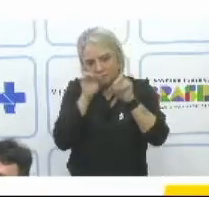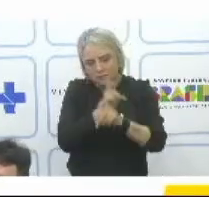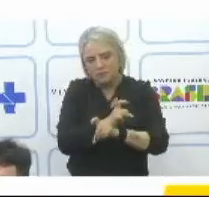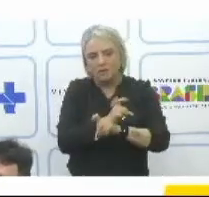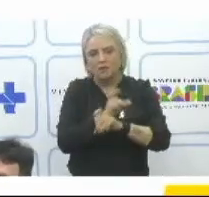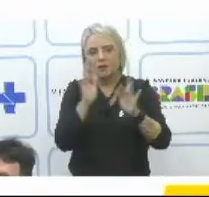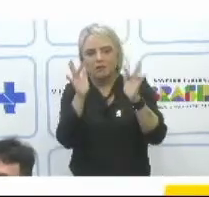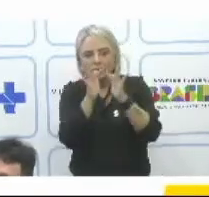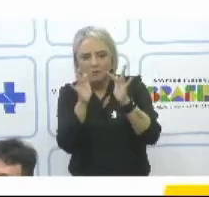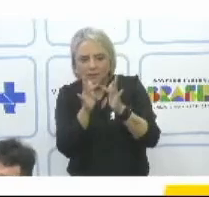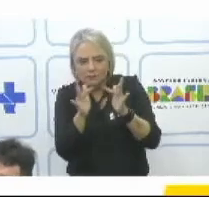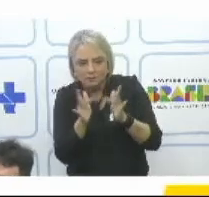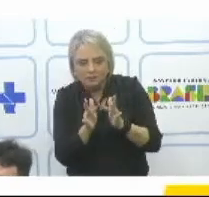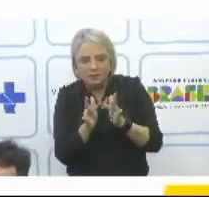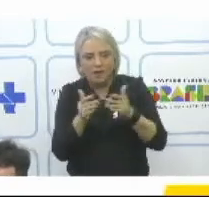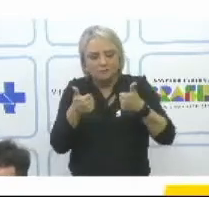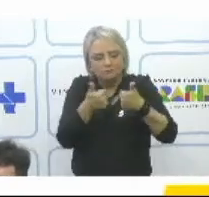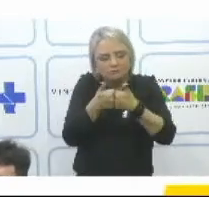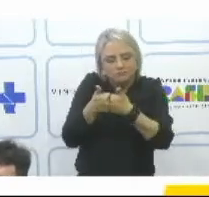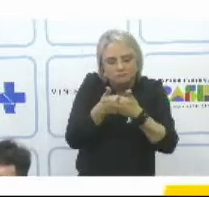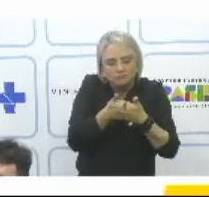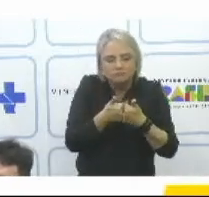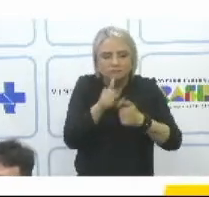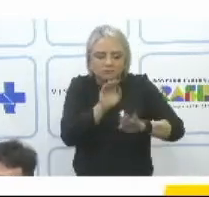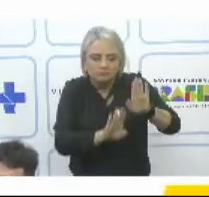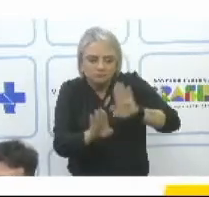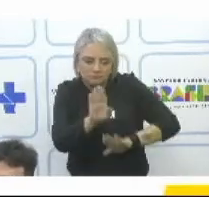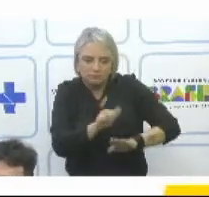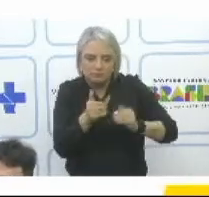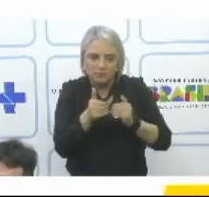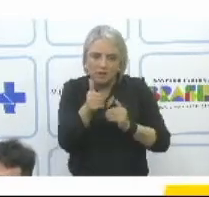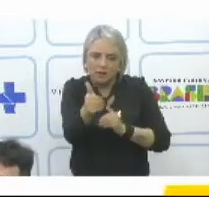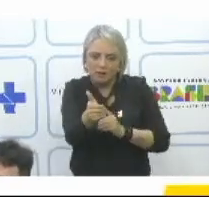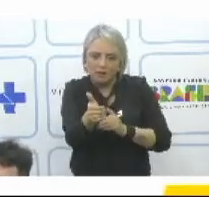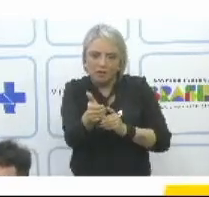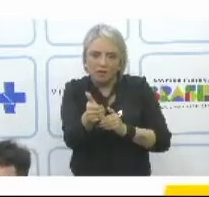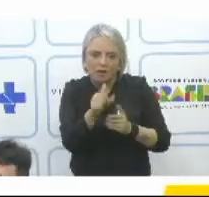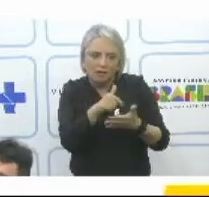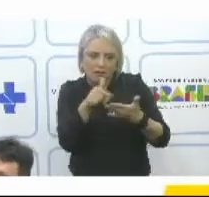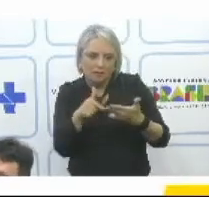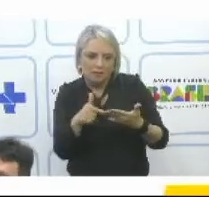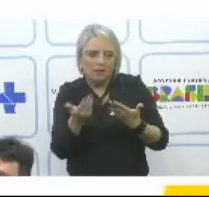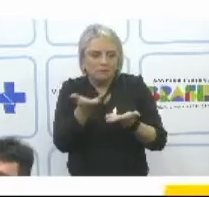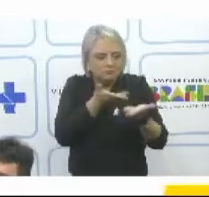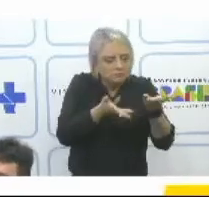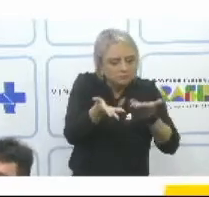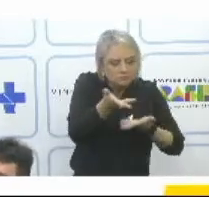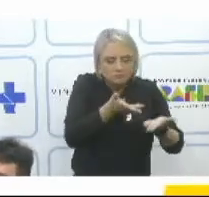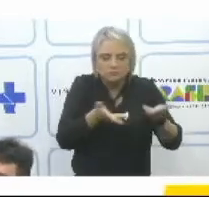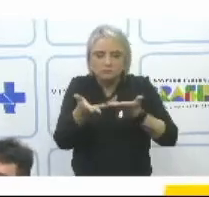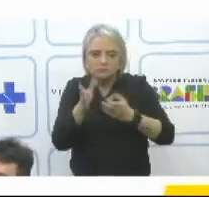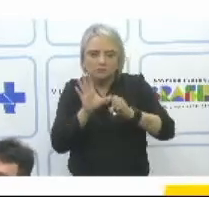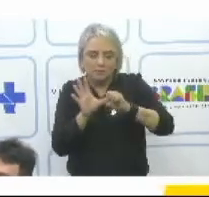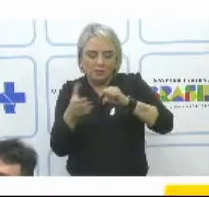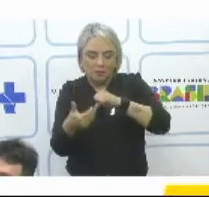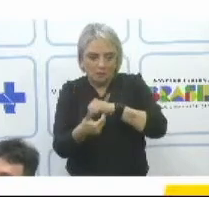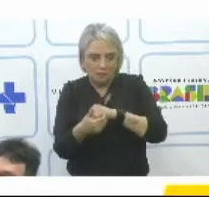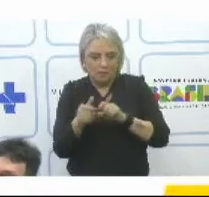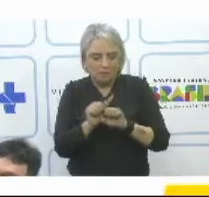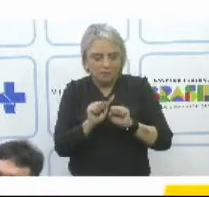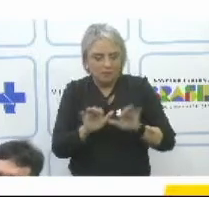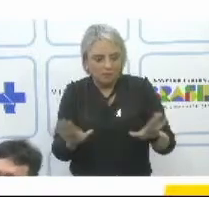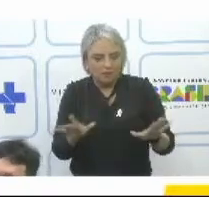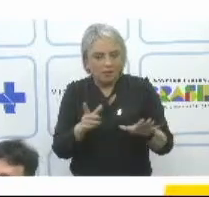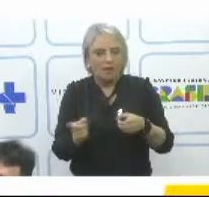de contato próximo, né, e desse cuidado, né, para além das questões do manejo, né, da Covid, né, mas